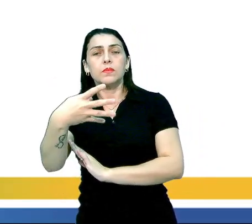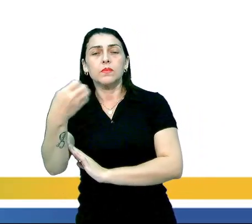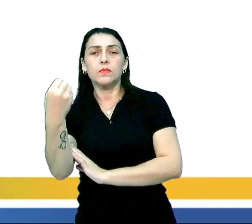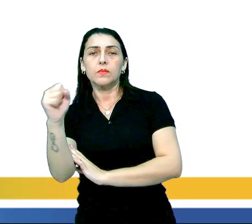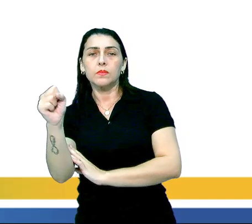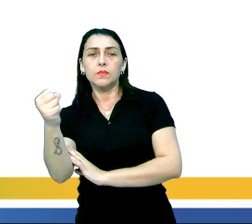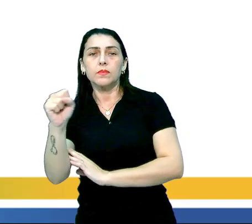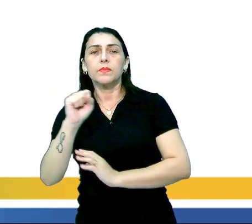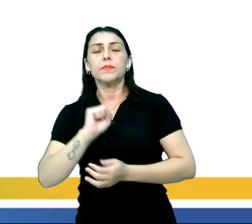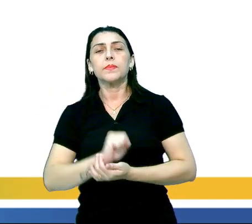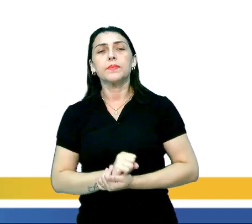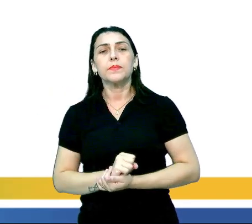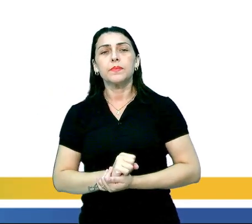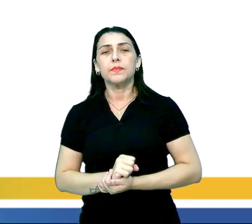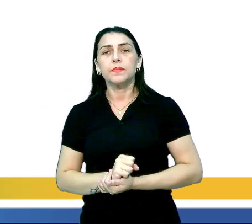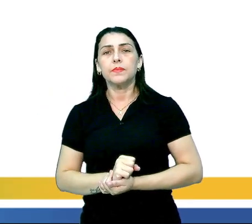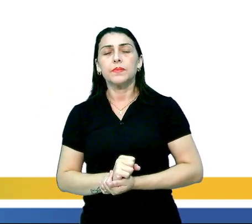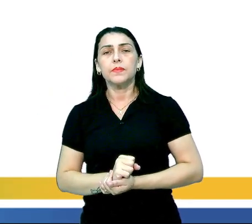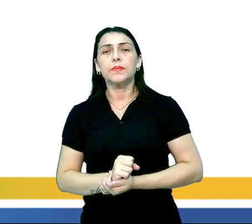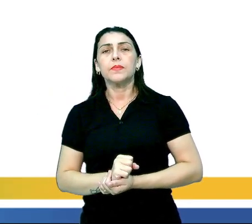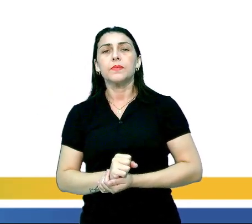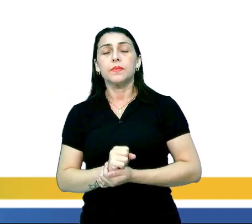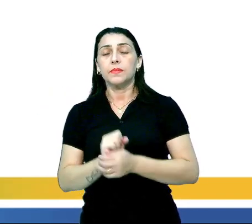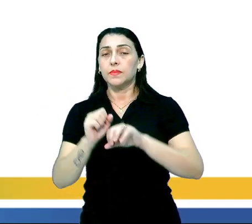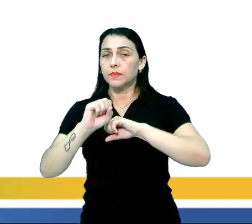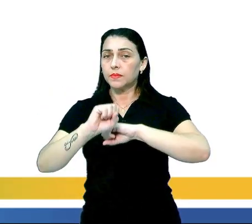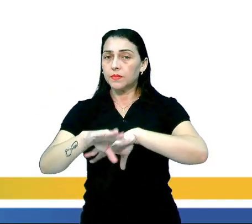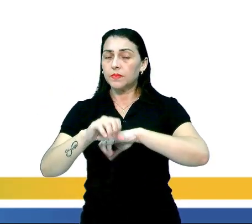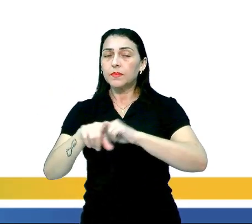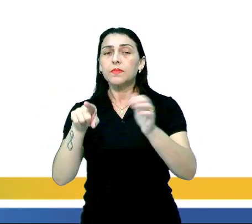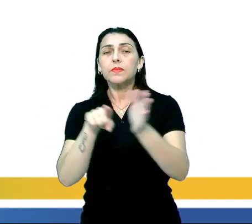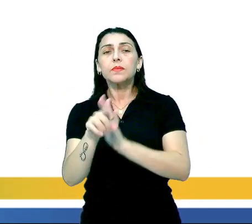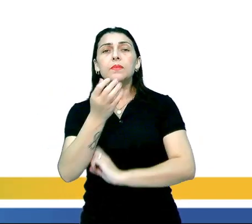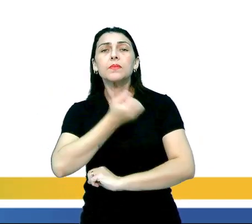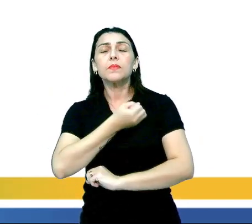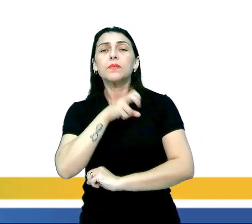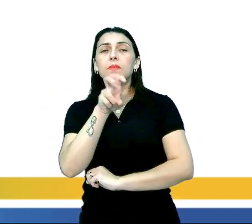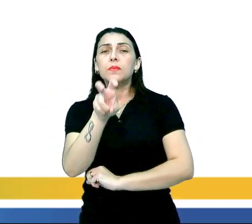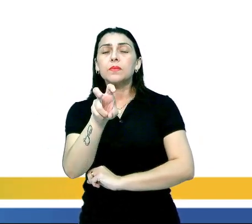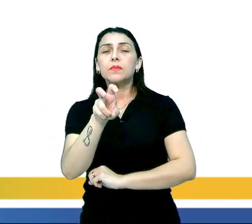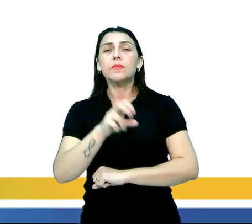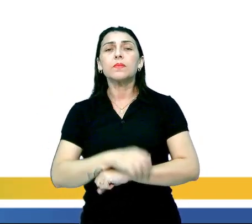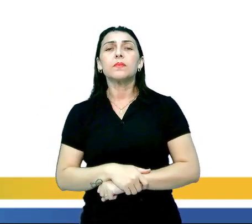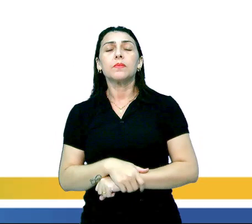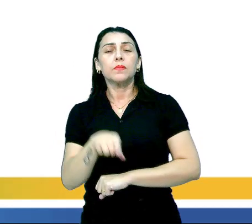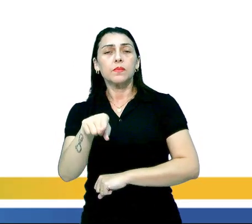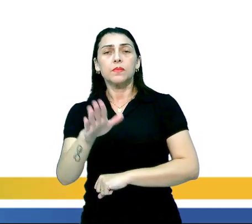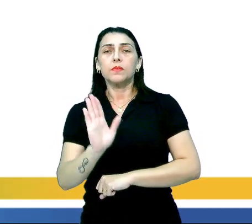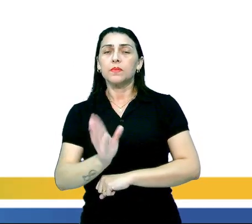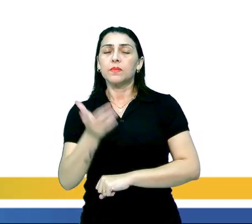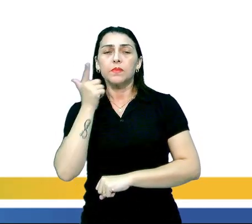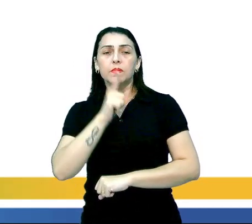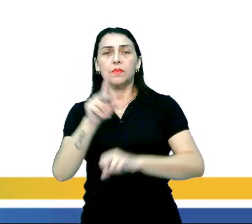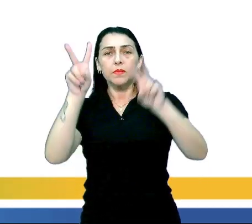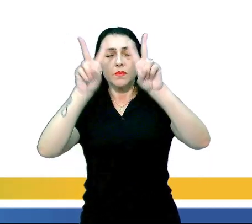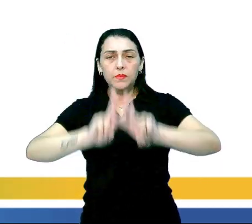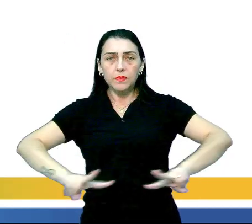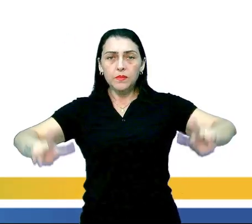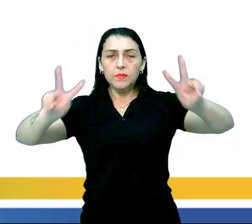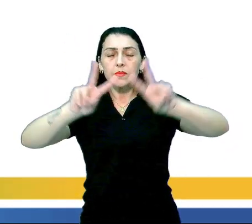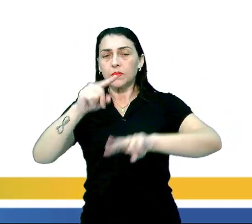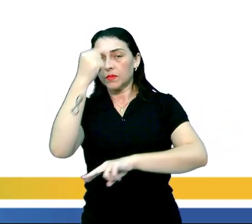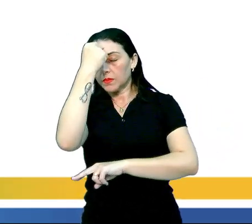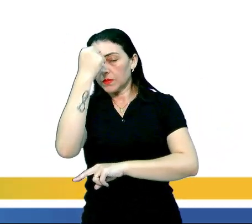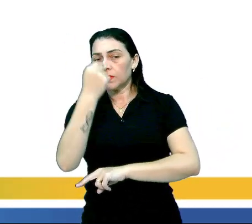página 148. Nós vamos trabalhar a questão de número 5, no qual vocês já conseguem visualizar